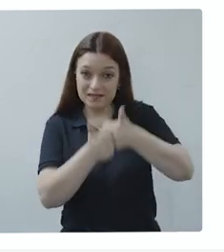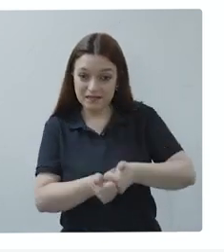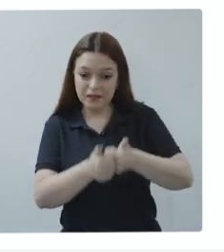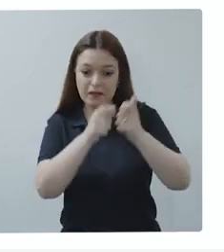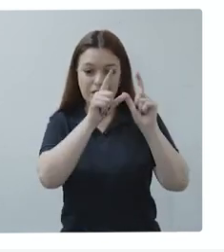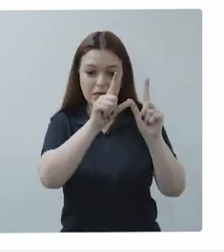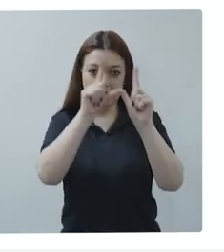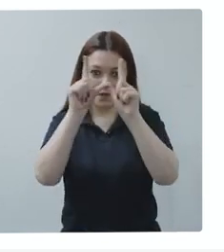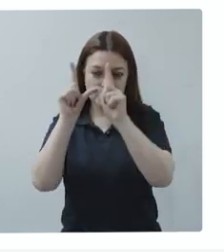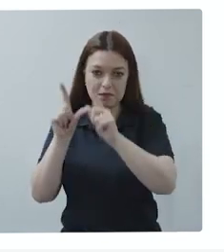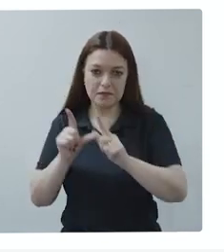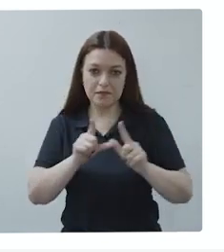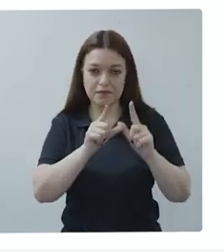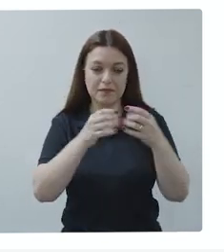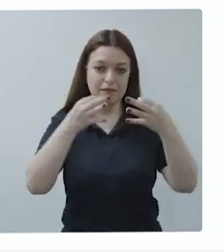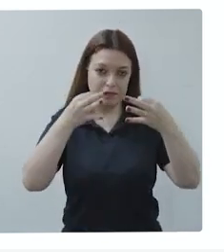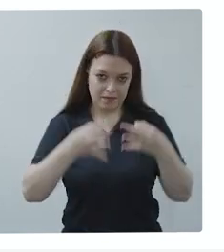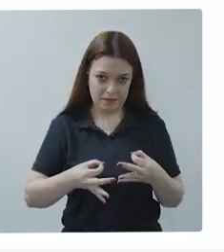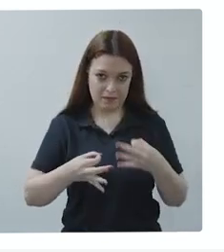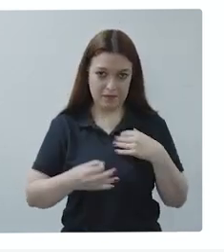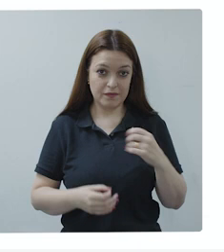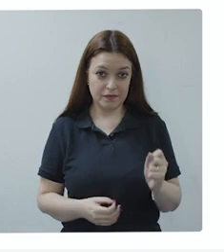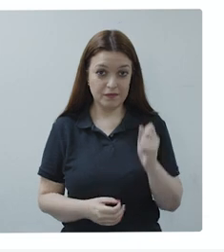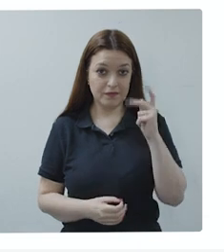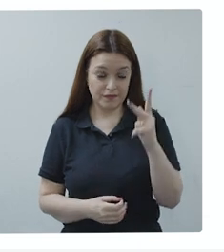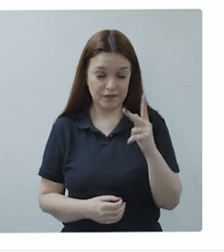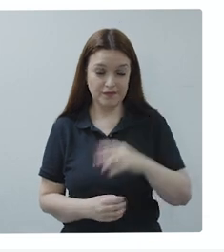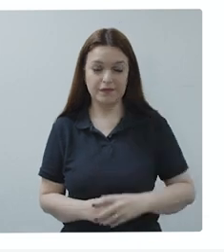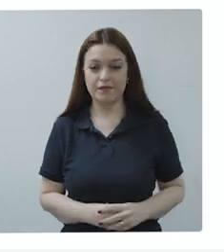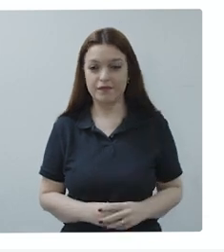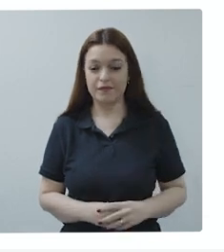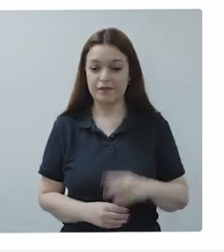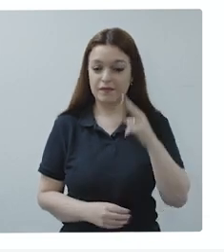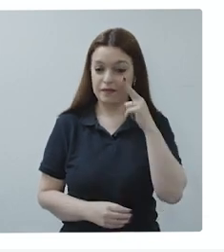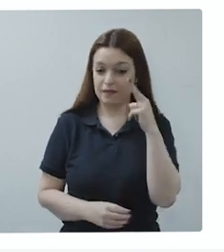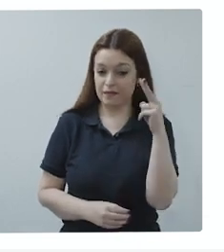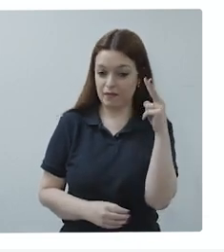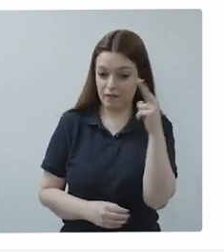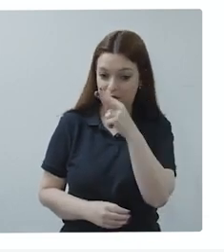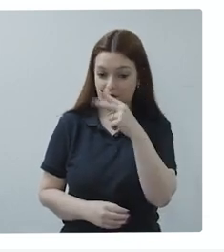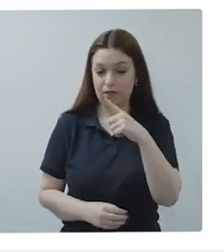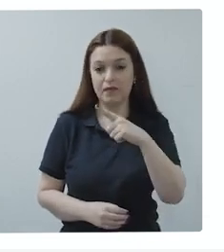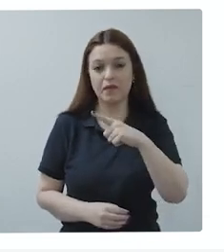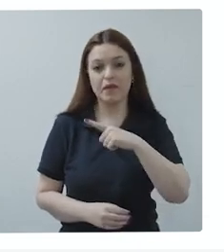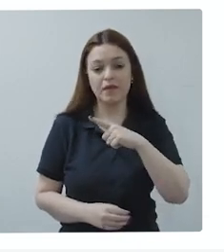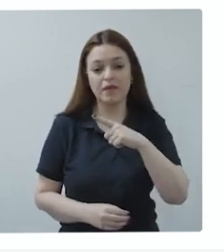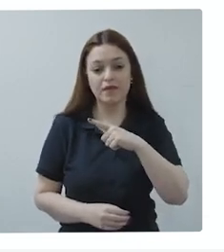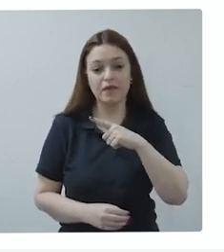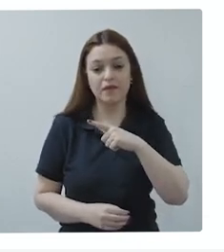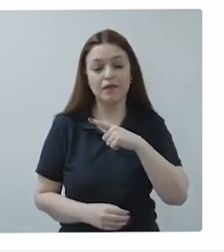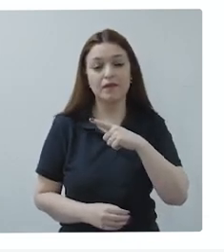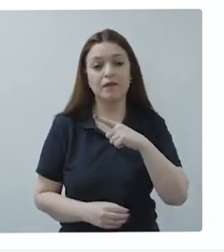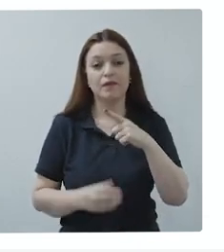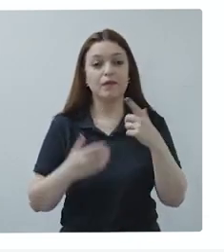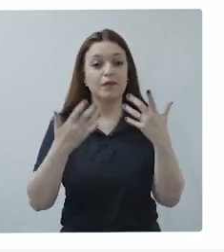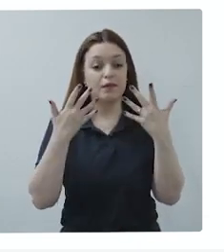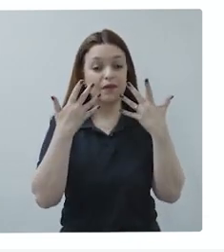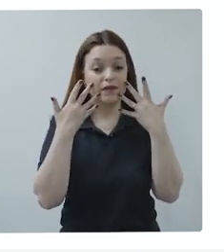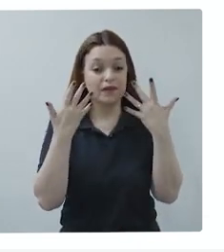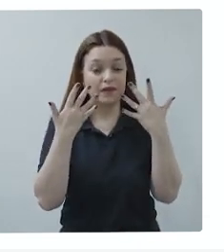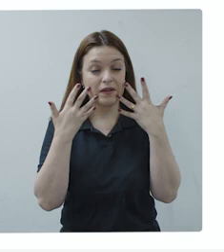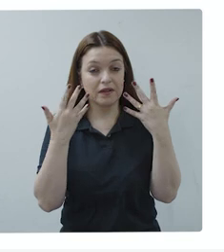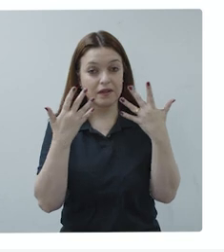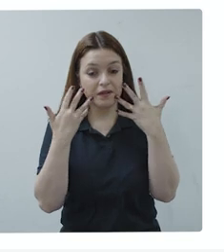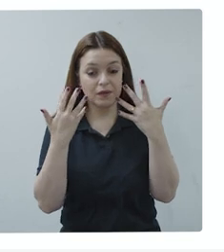peças ao local correto. Olhem lá, nós temos o gato